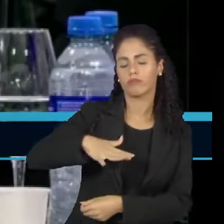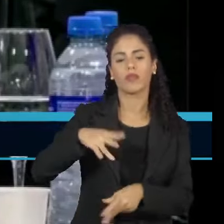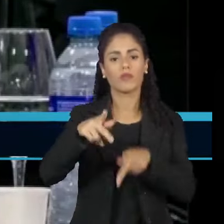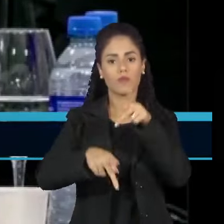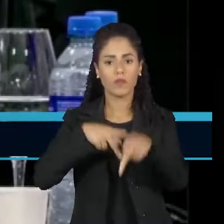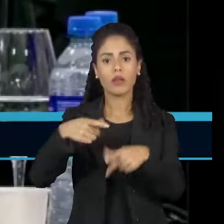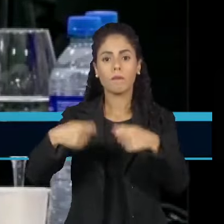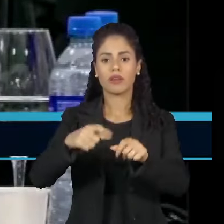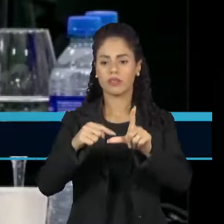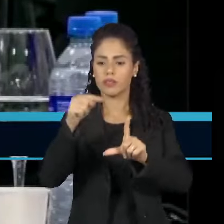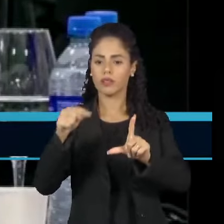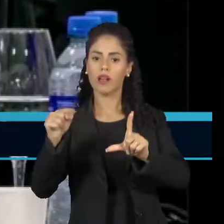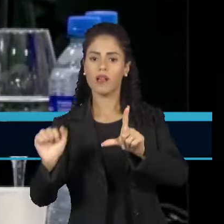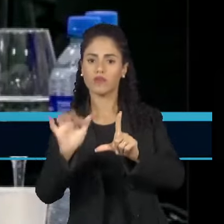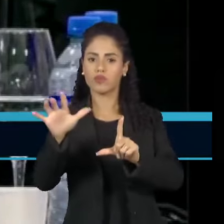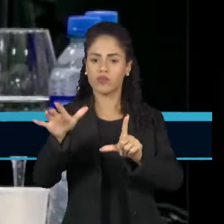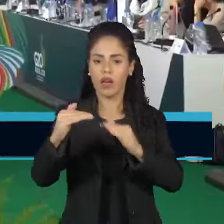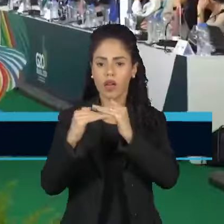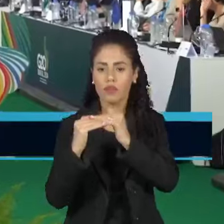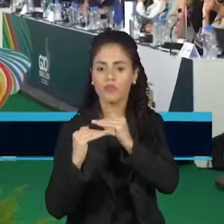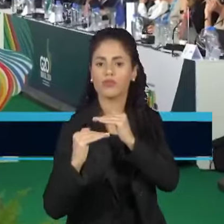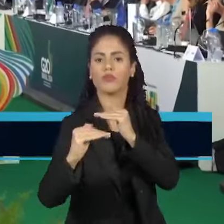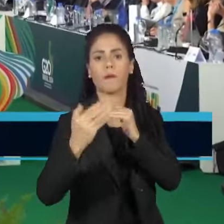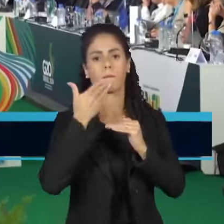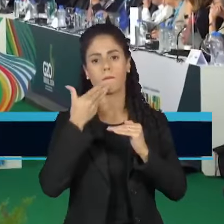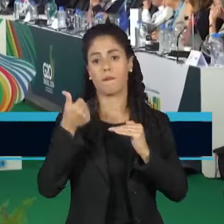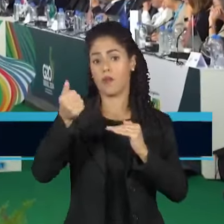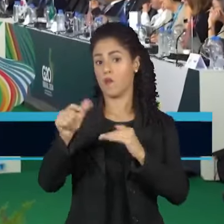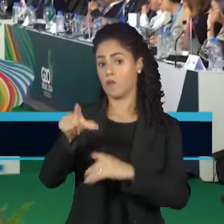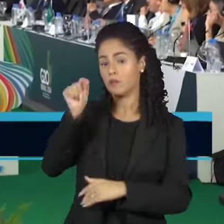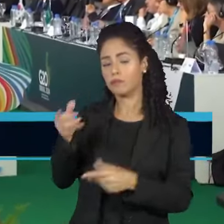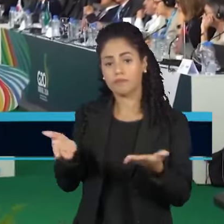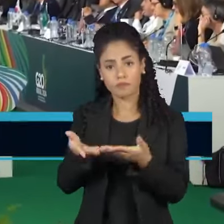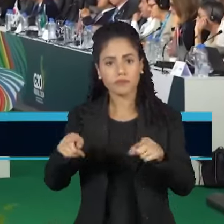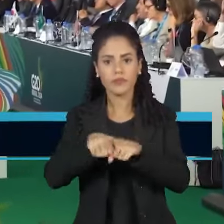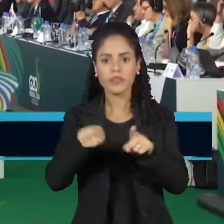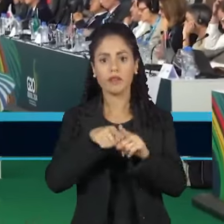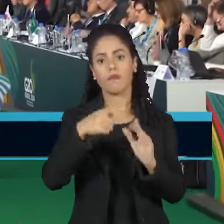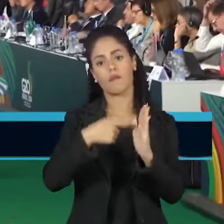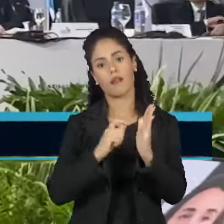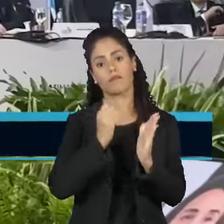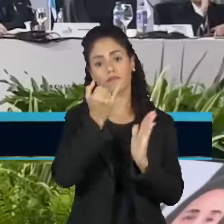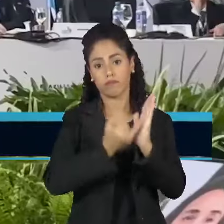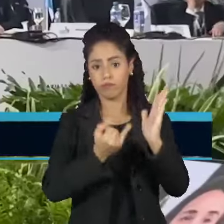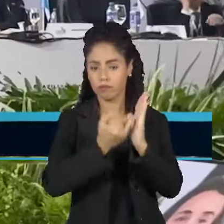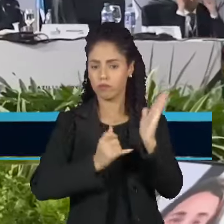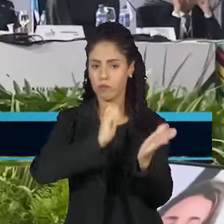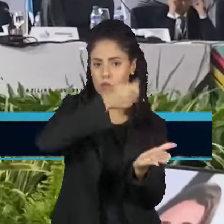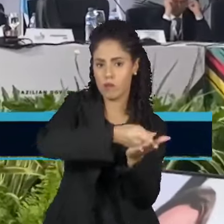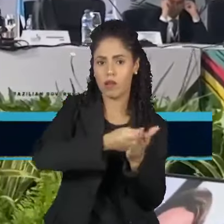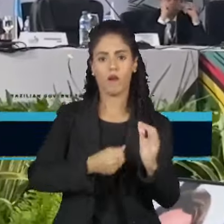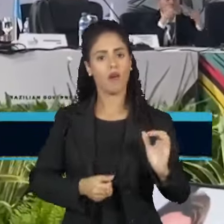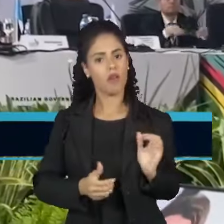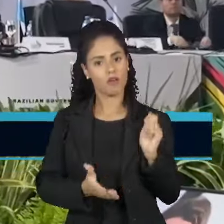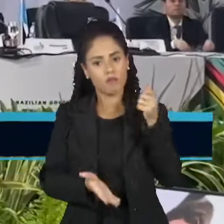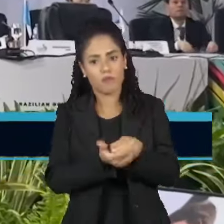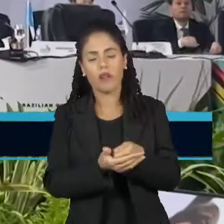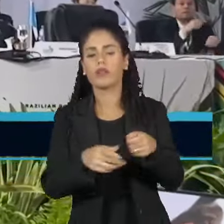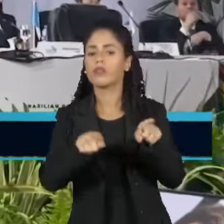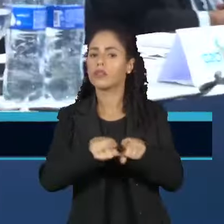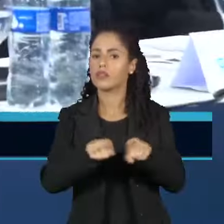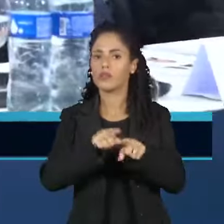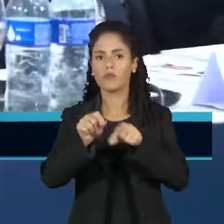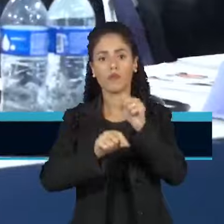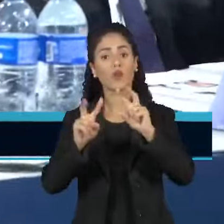manter a inflação baixa, estável e previsível. Além da taxação aos super-ricos e da inflação, o grupo também vai discutir